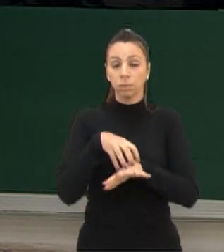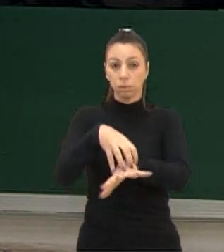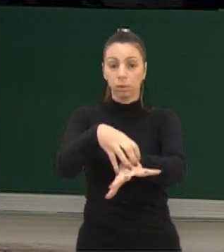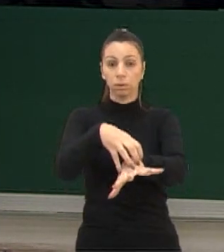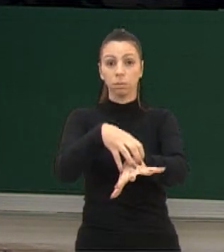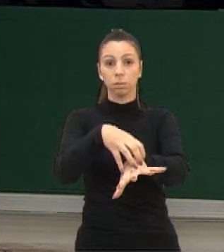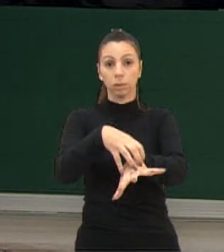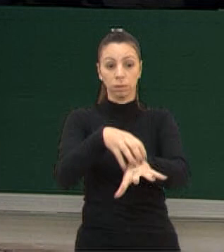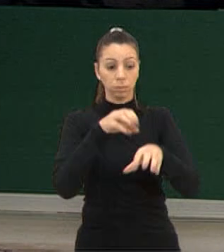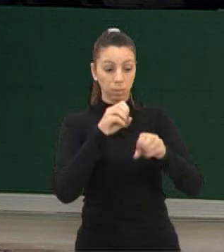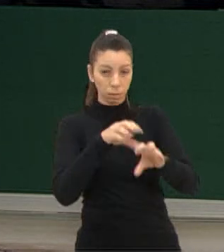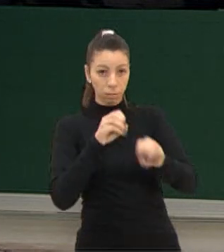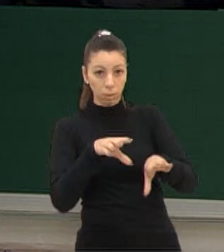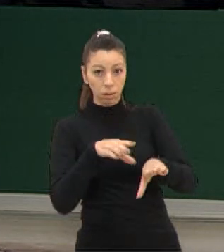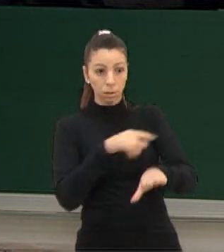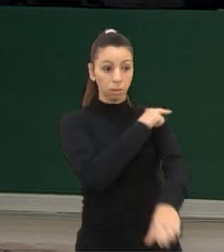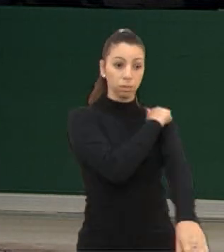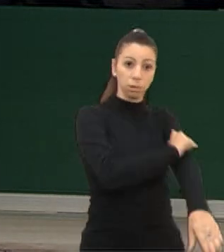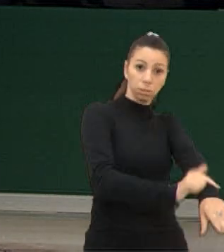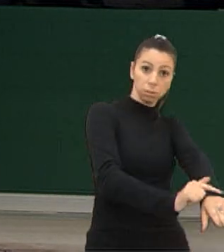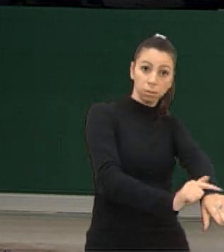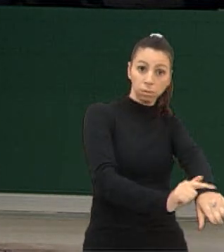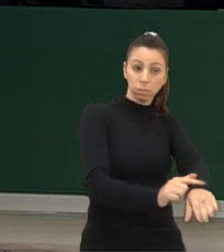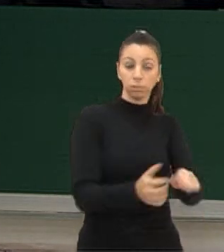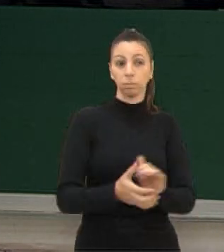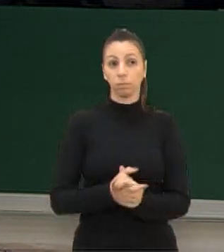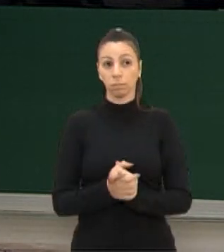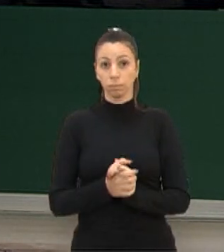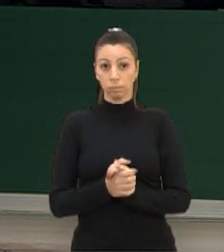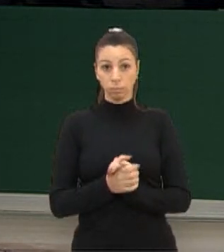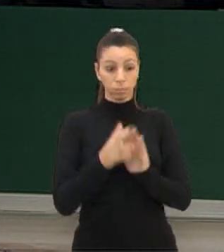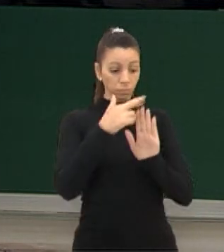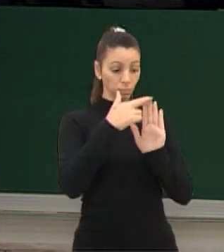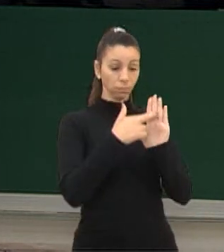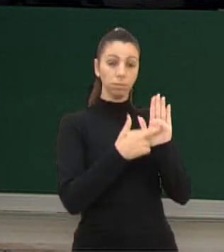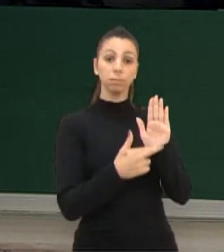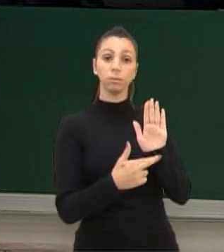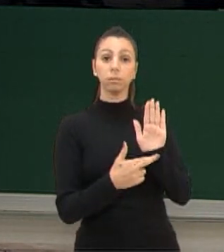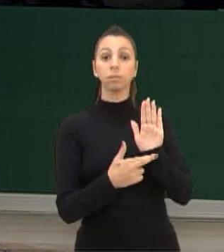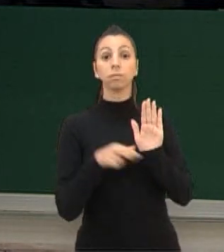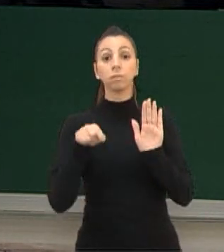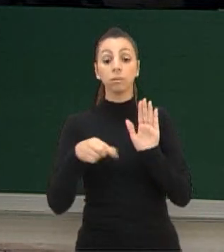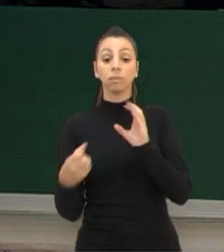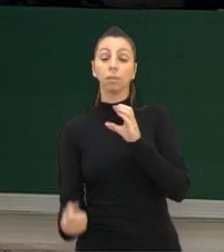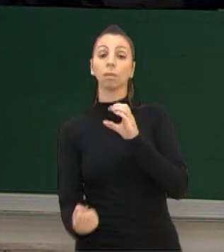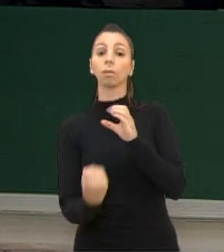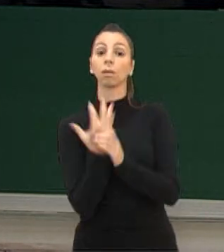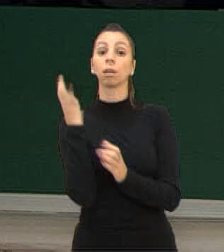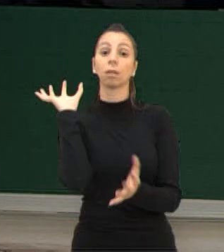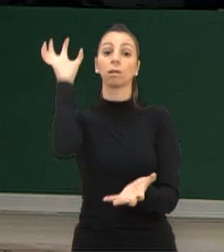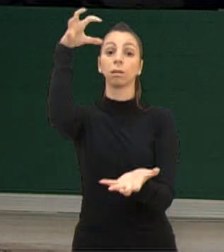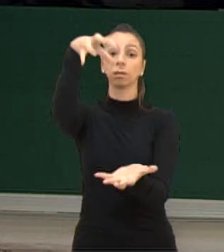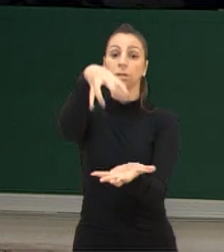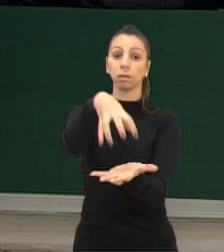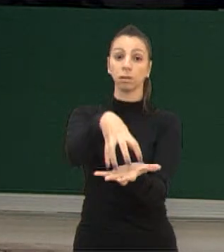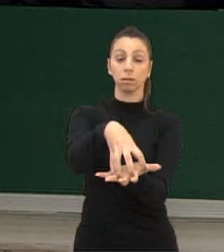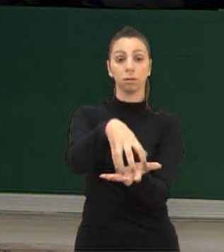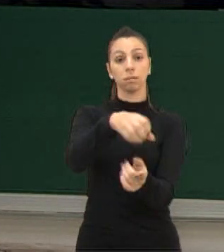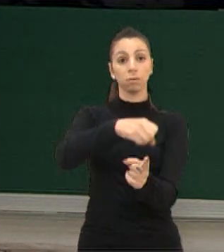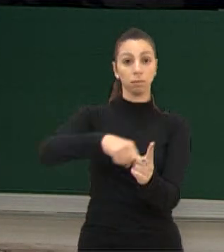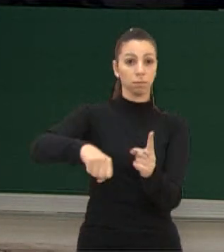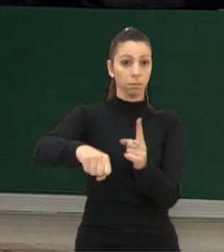manutenção, da instrução e as regras, né? E isso vai formar aquela instituição social, no qual você pode passar por